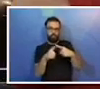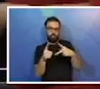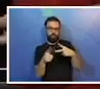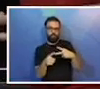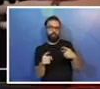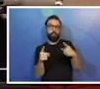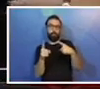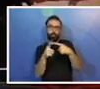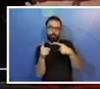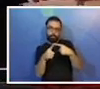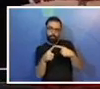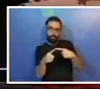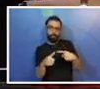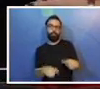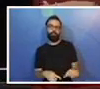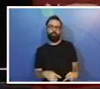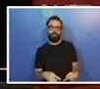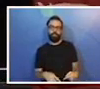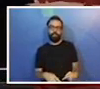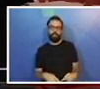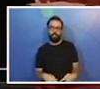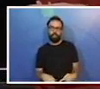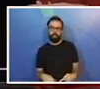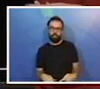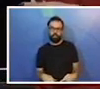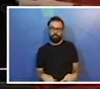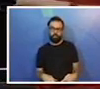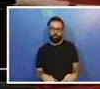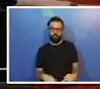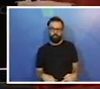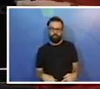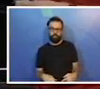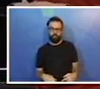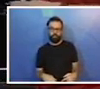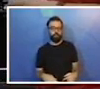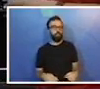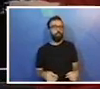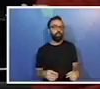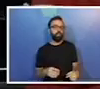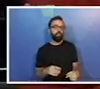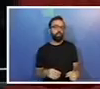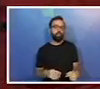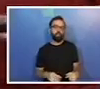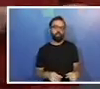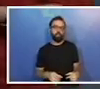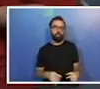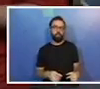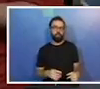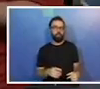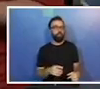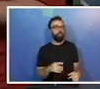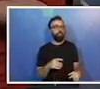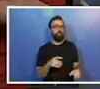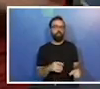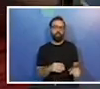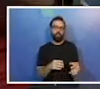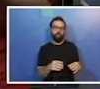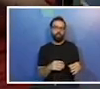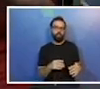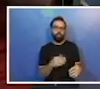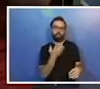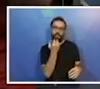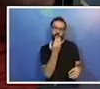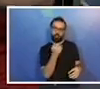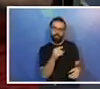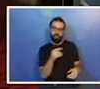Primeiro, a primeira é que por terem dificuldade para encontrar a comida,